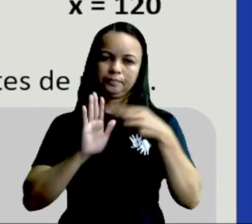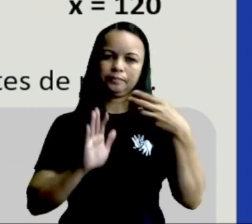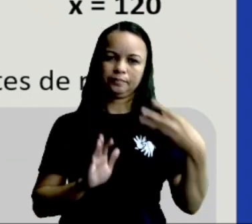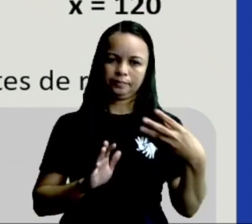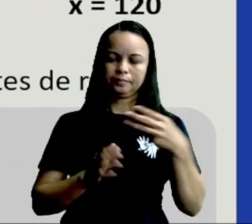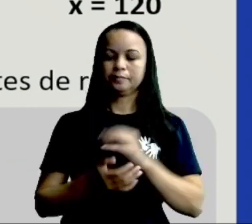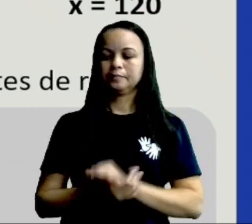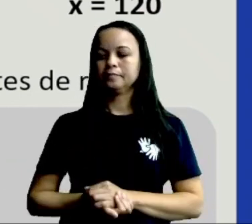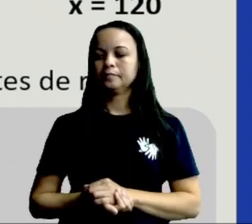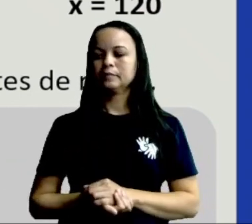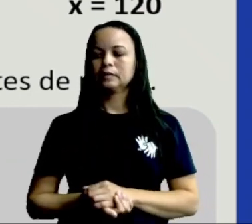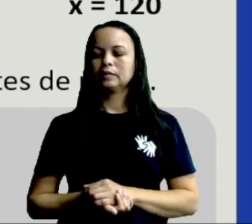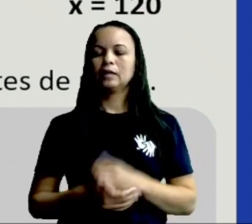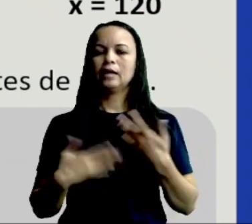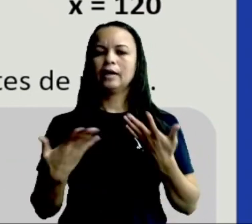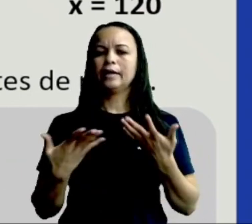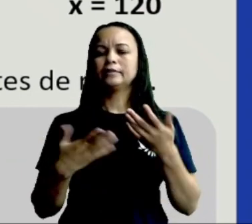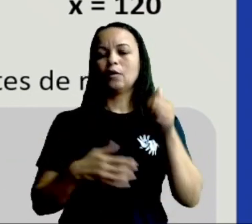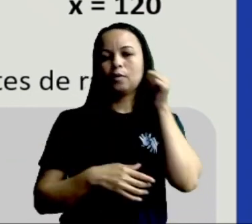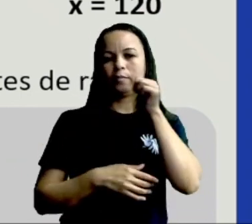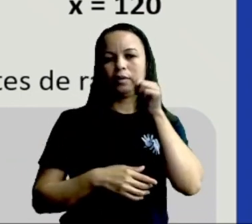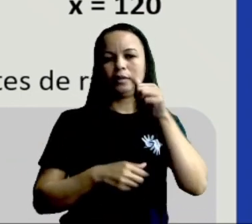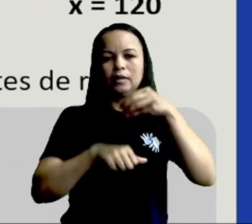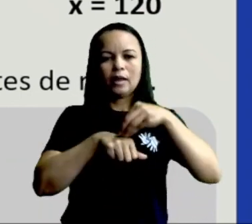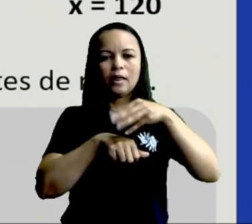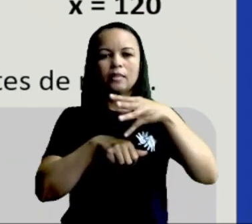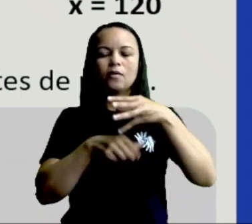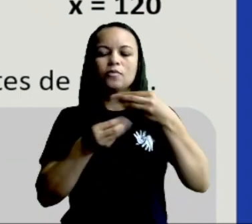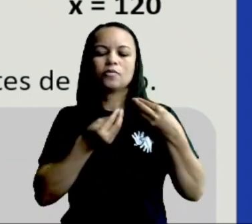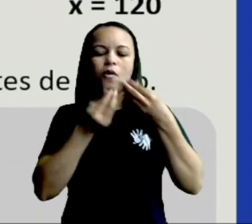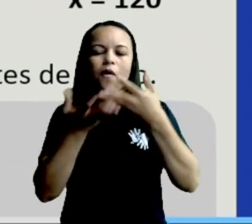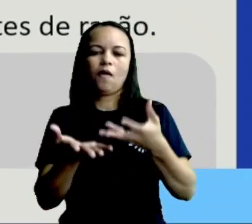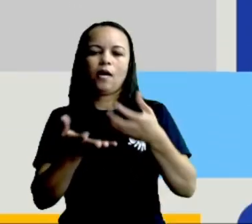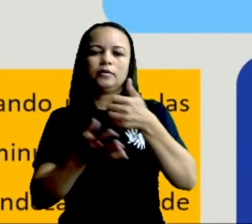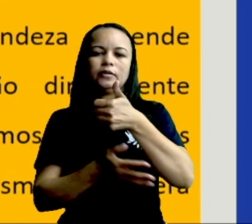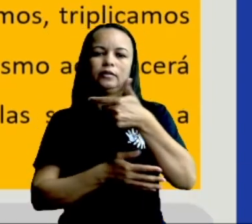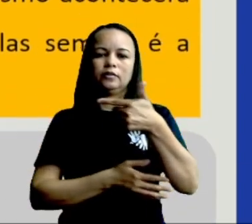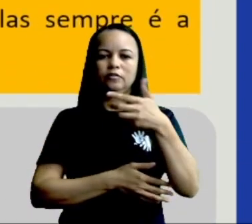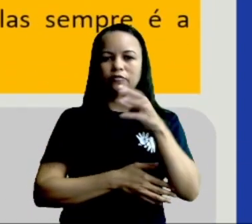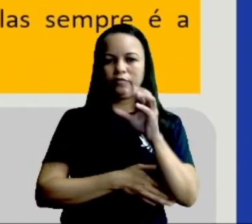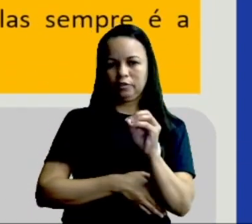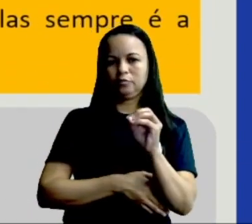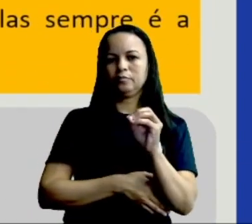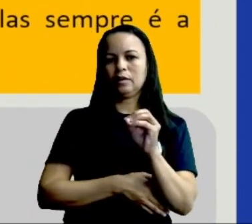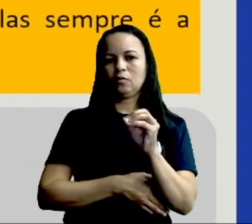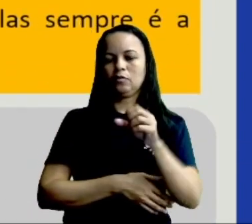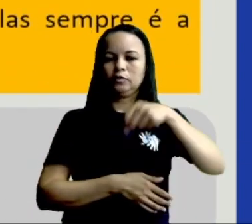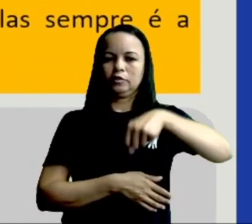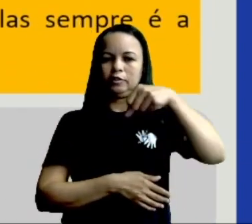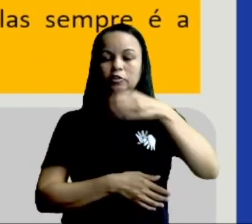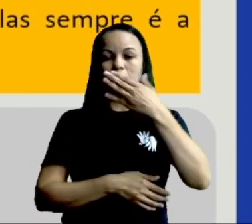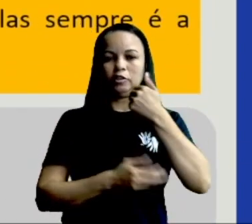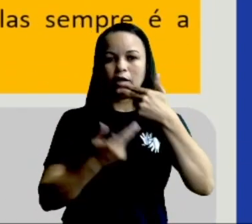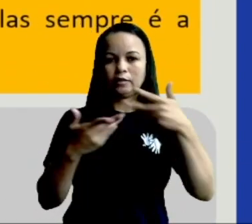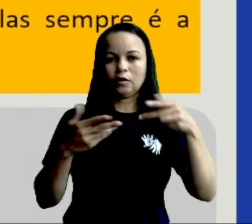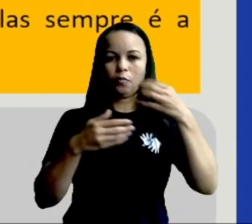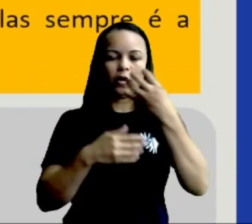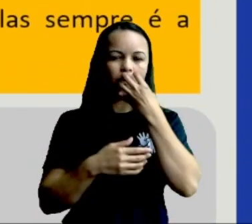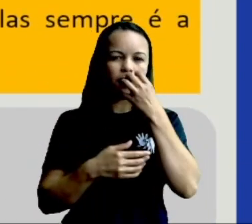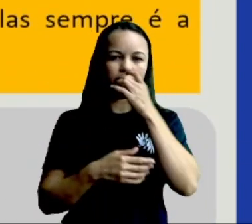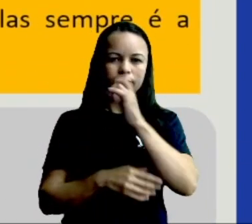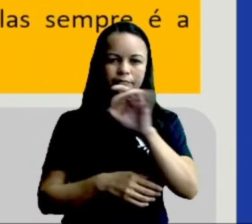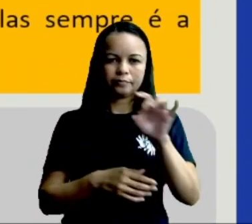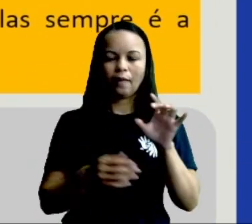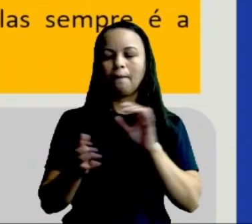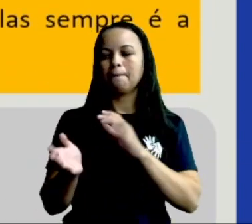3. Beleza? Então, Maria deve doar 120 pacotes de ração. Belezinha? Então, chegamos ao fim e a